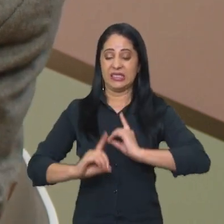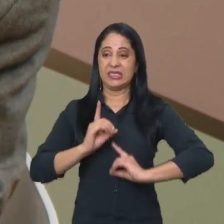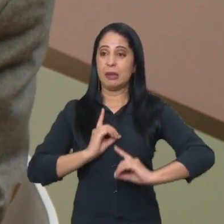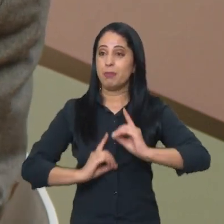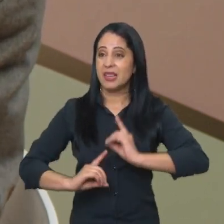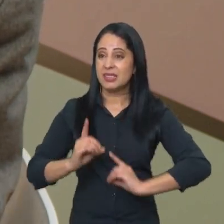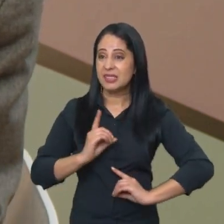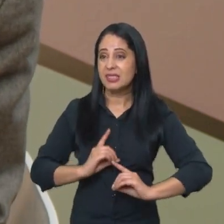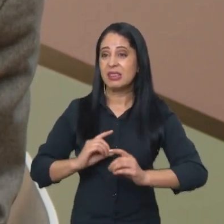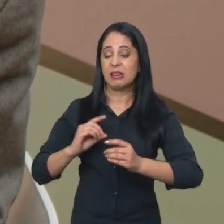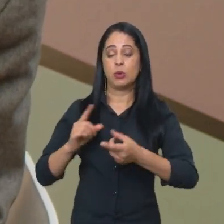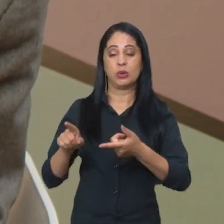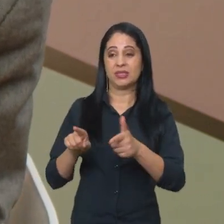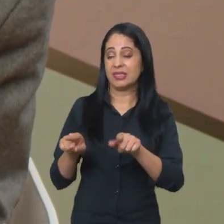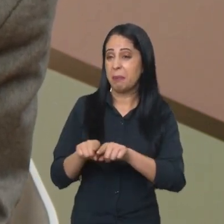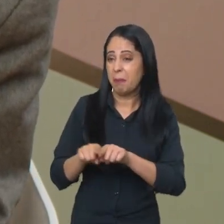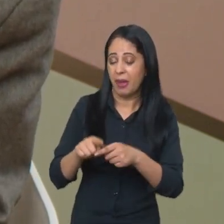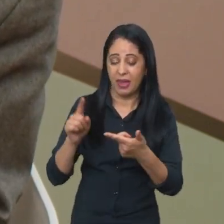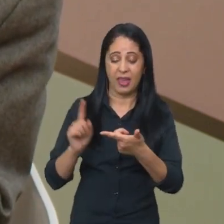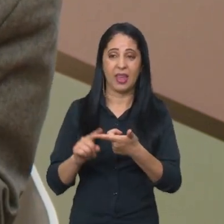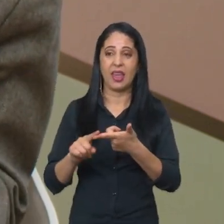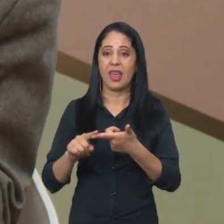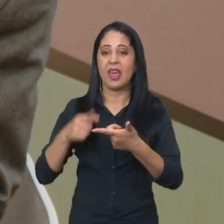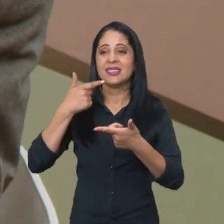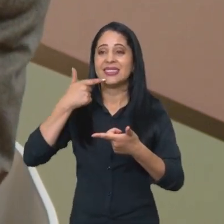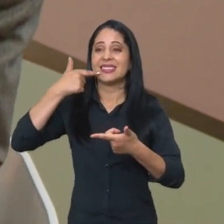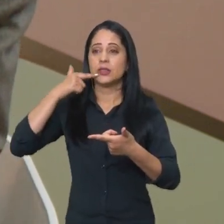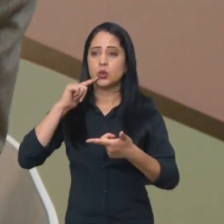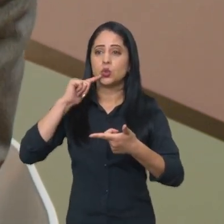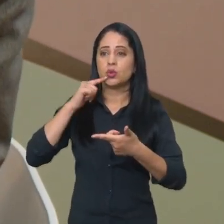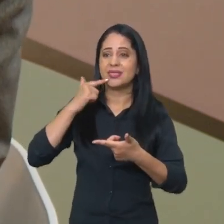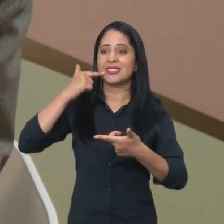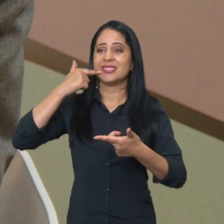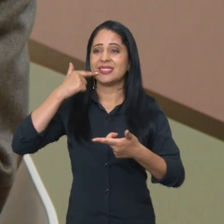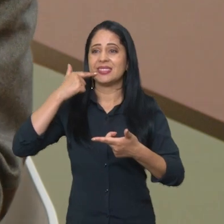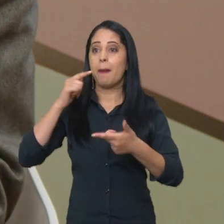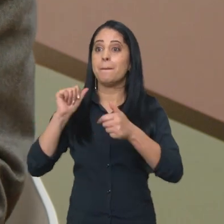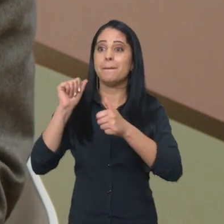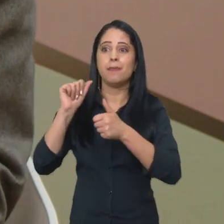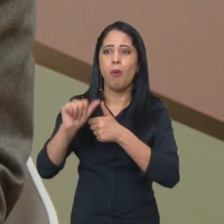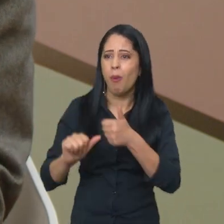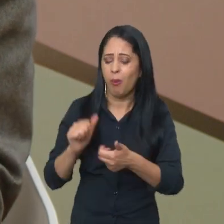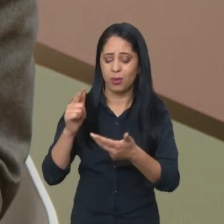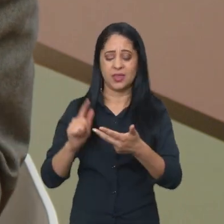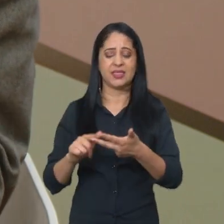depressivo, junta, você fala aqui, mudança de personalidade, mudança do jeito de ser,